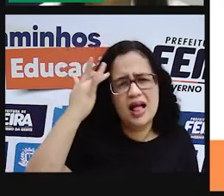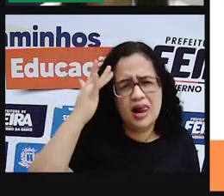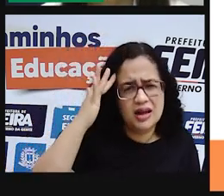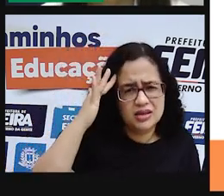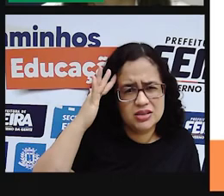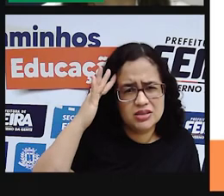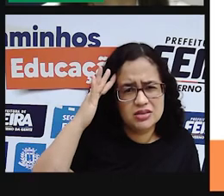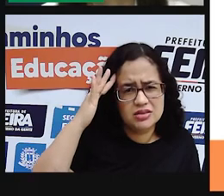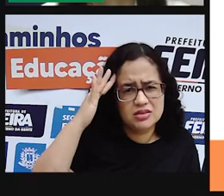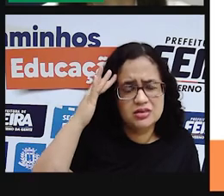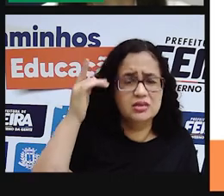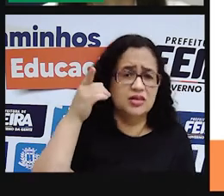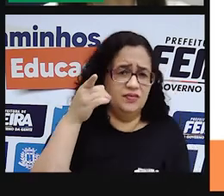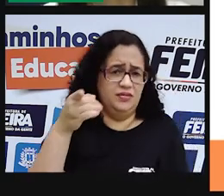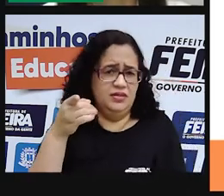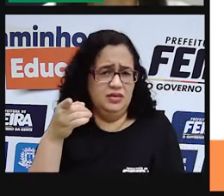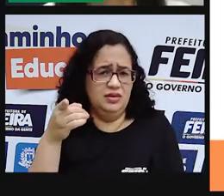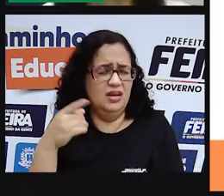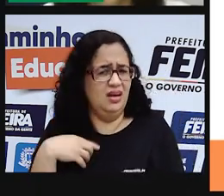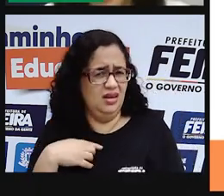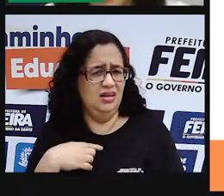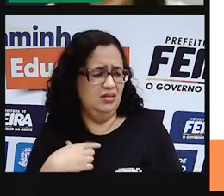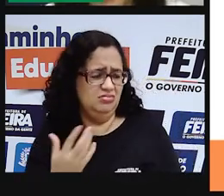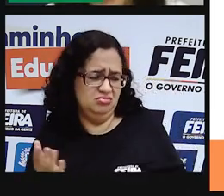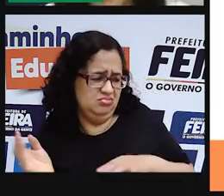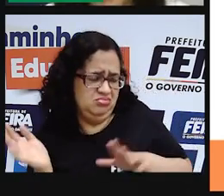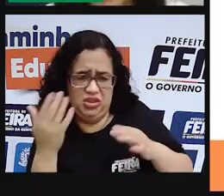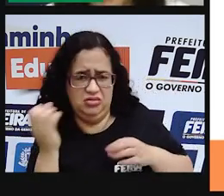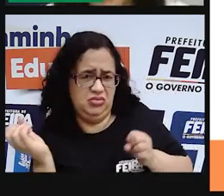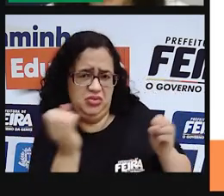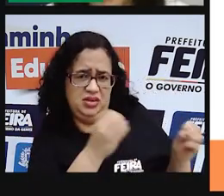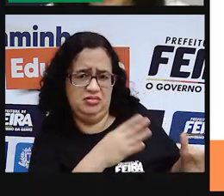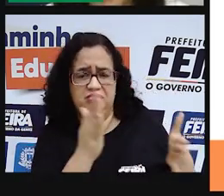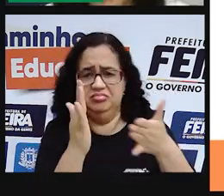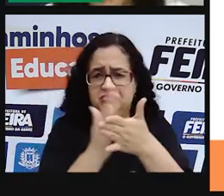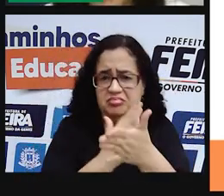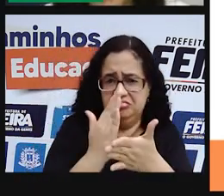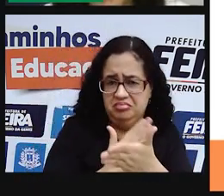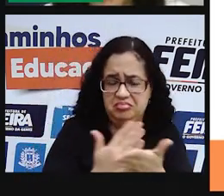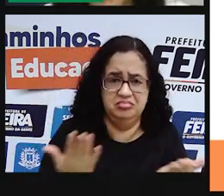por ele ter colocado isso, ele rejeitou a obra?